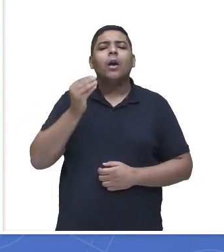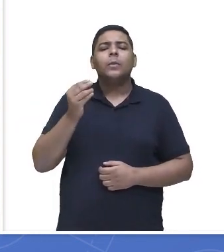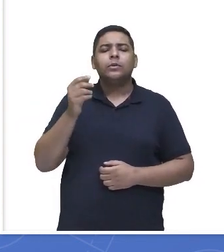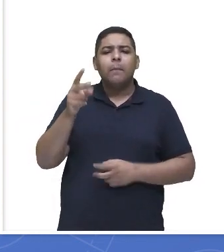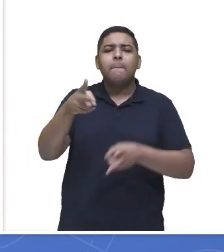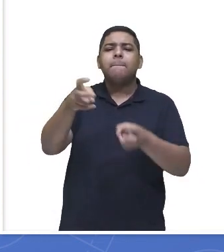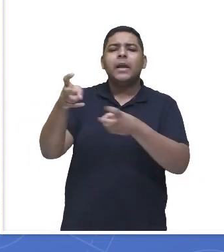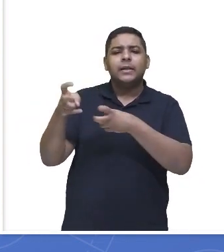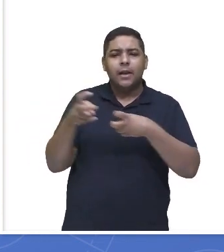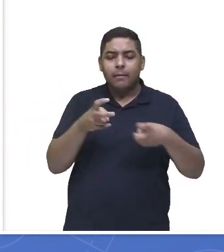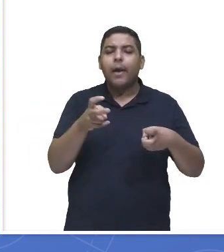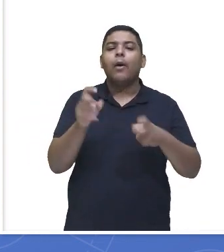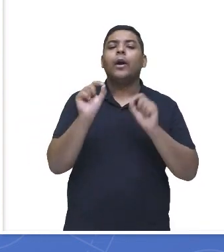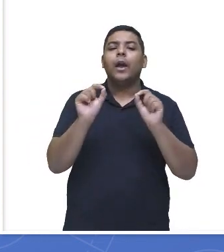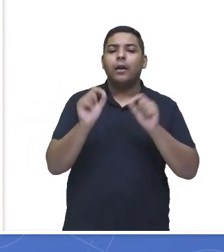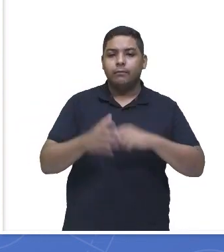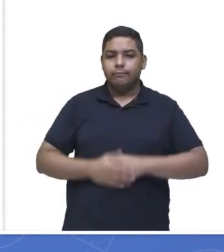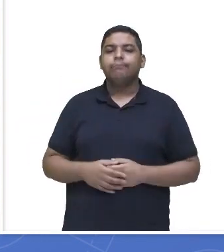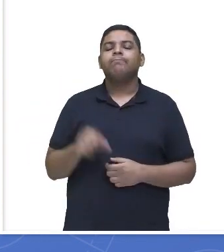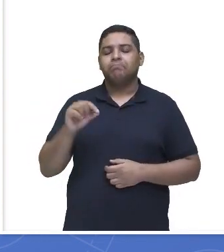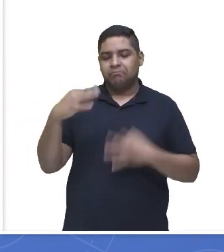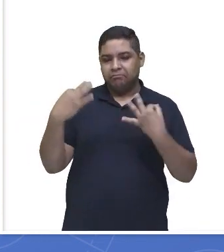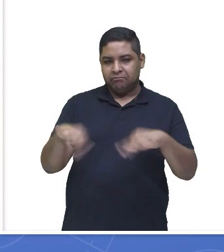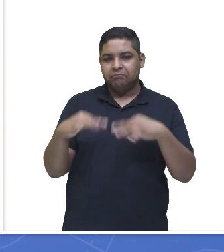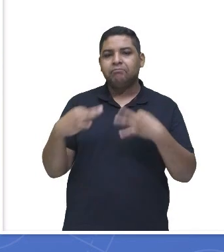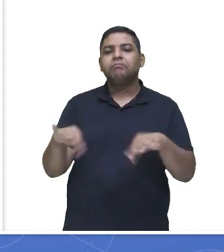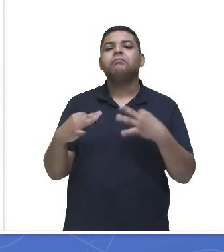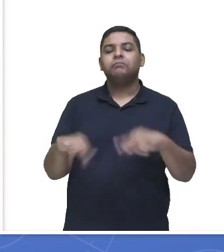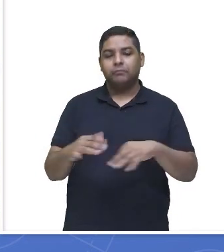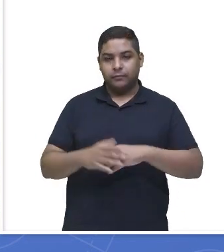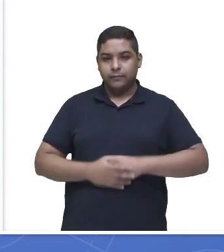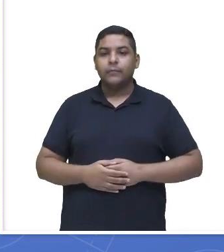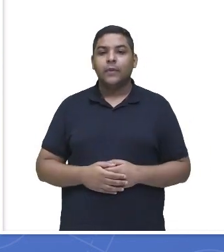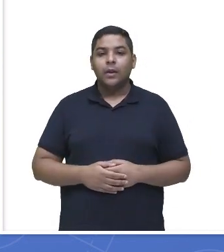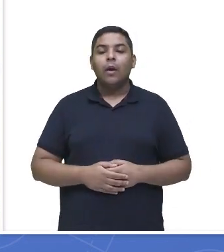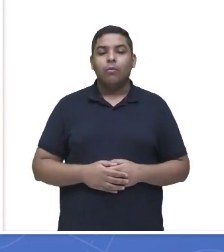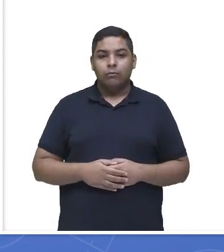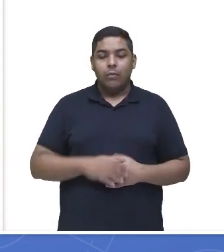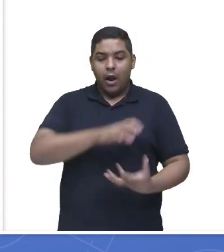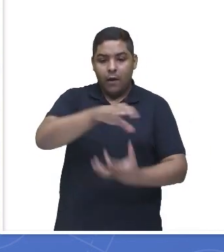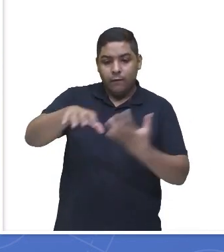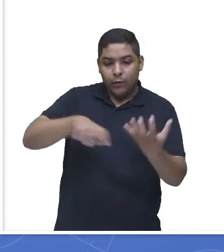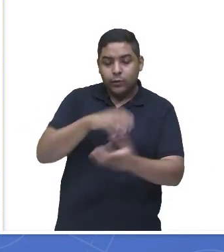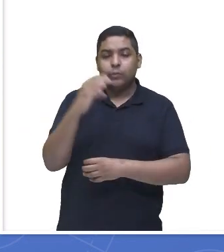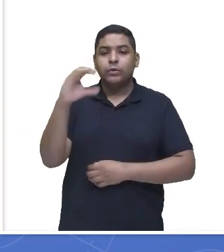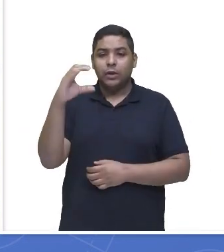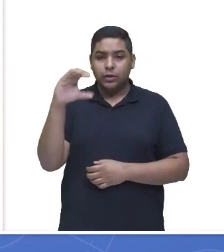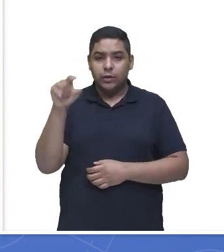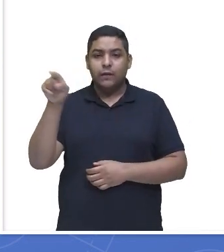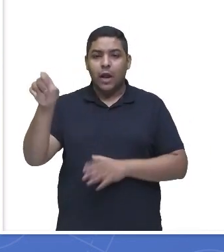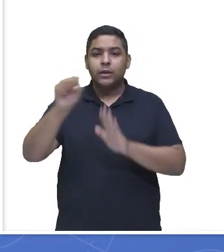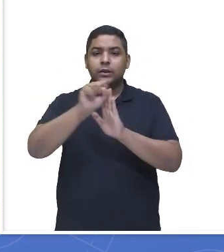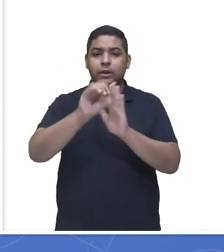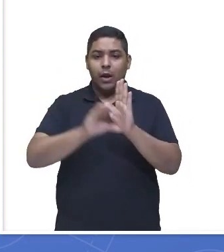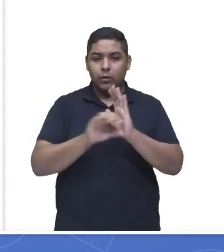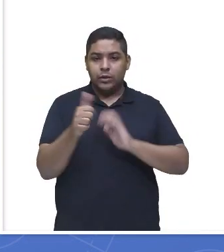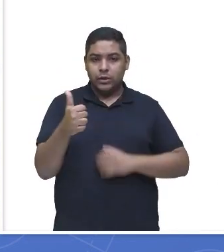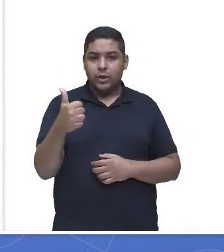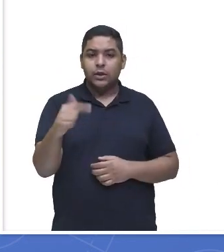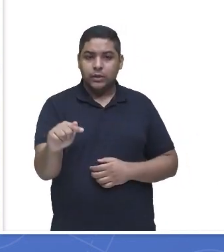que isso é verdade. Então essa revolução científica do século XVII trouxe para nós essa mudança aí. Nós vamos ver na tela aí